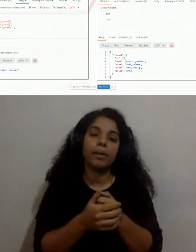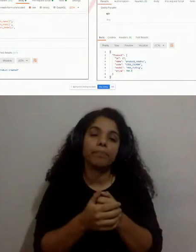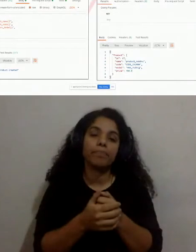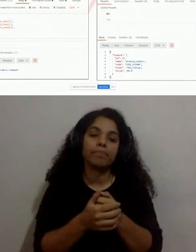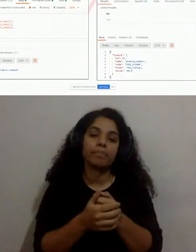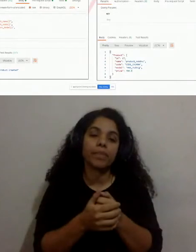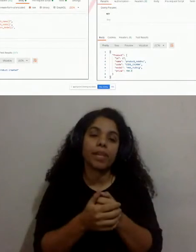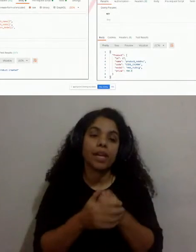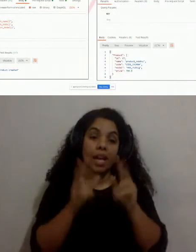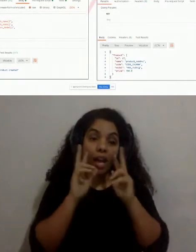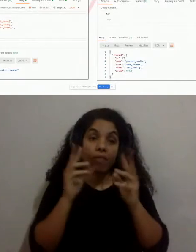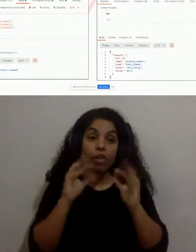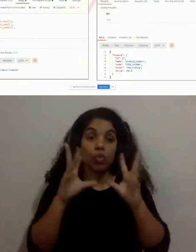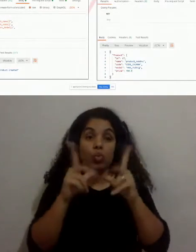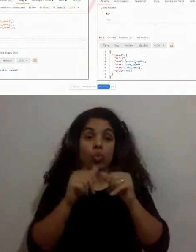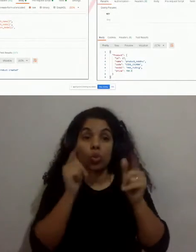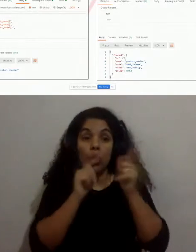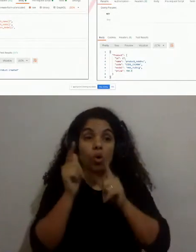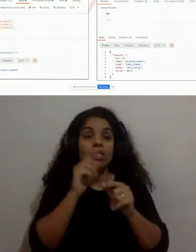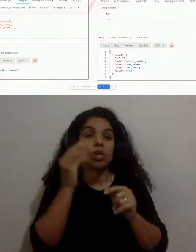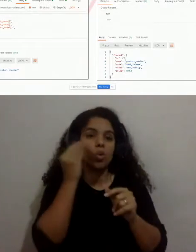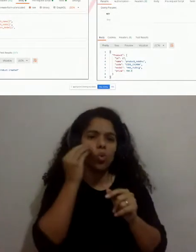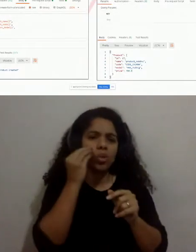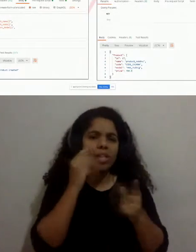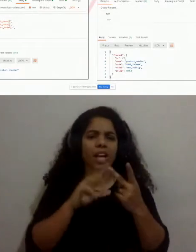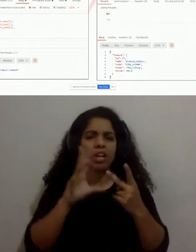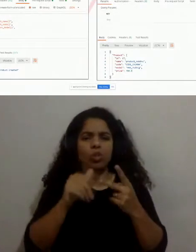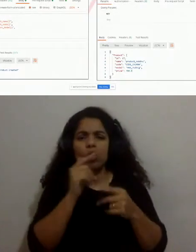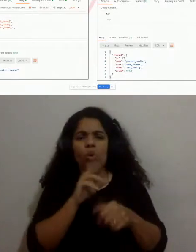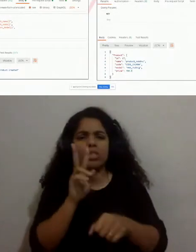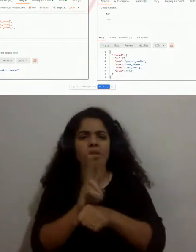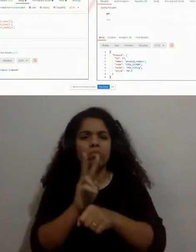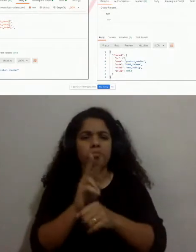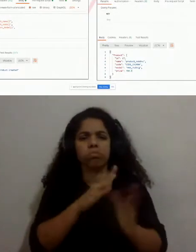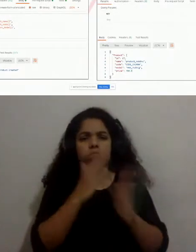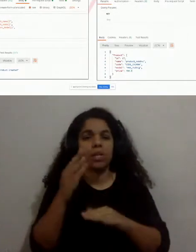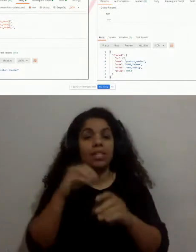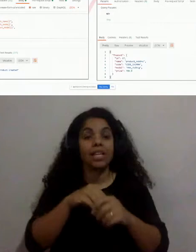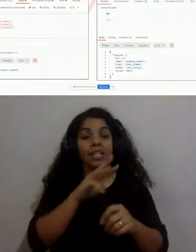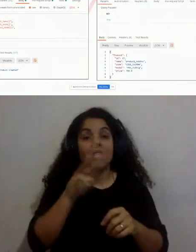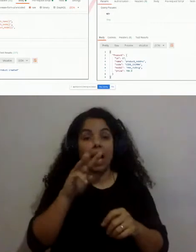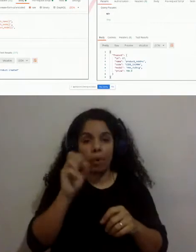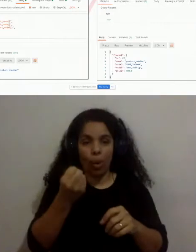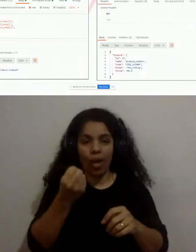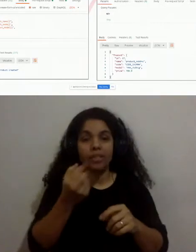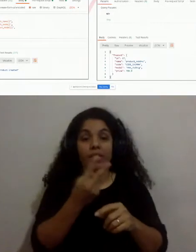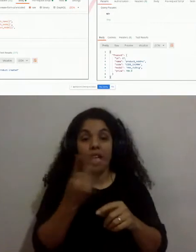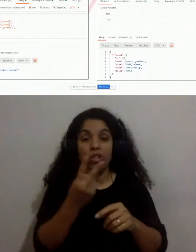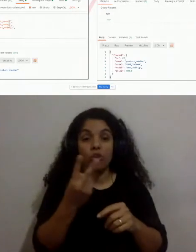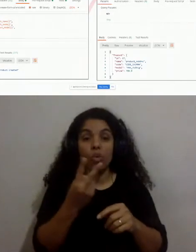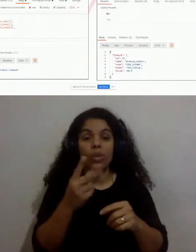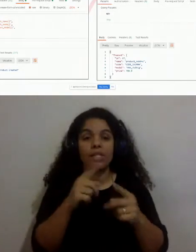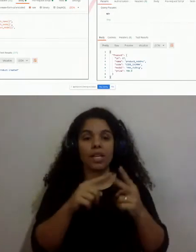a ver exatamente tudo que eu consigo testar, tudo que eu consigo monitorar dentro da AWS. Então, aqui tá as duas requests que eu